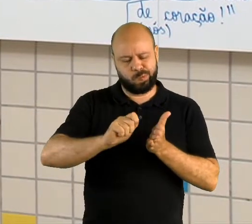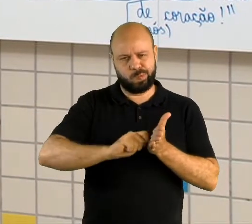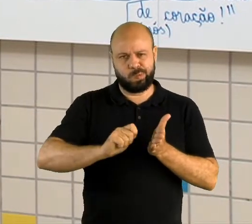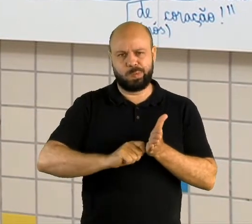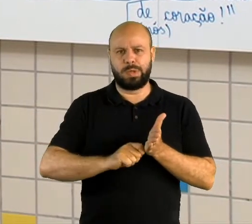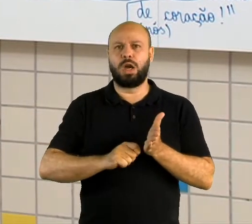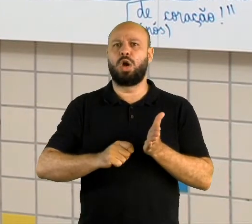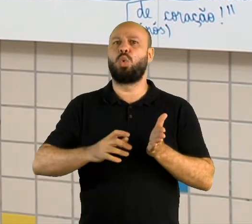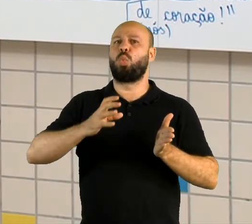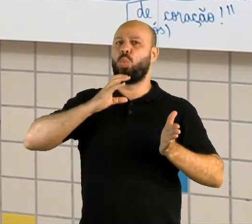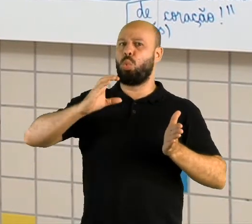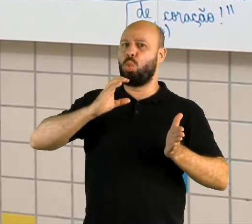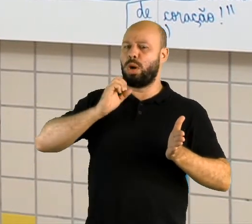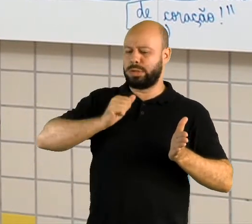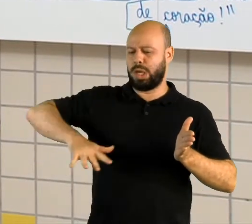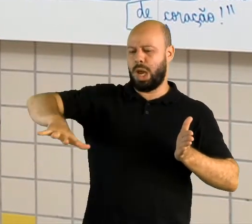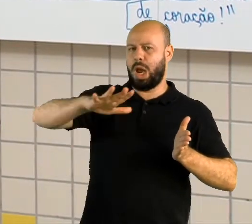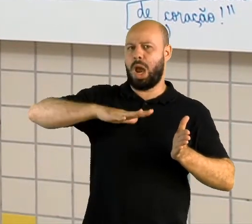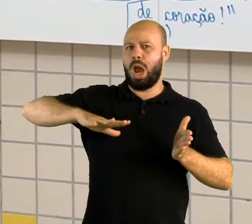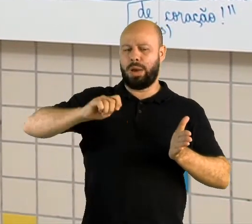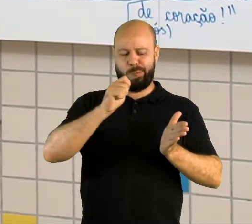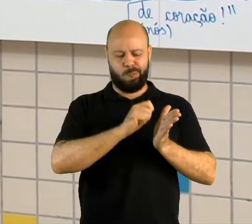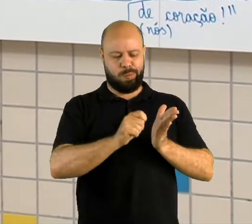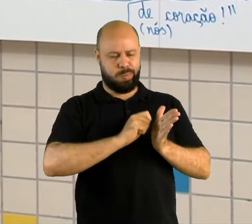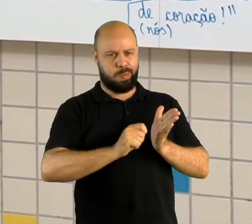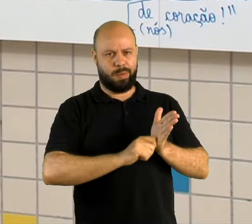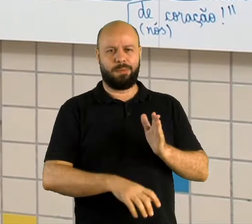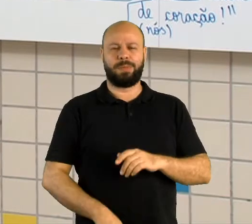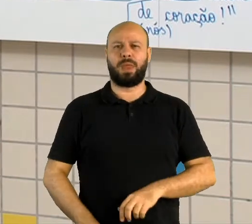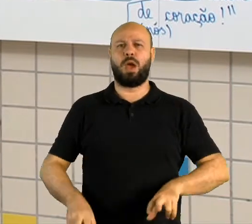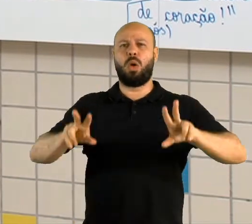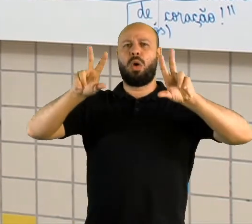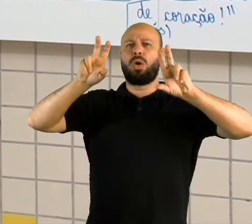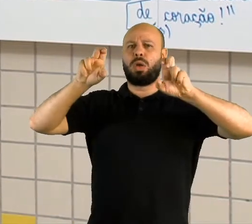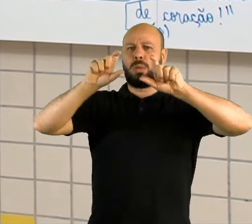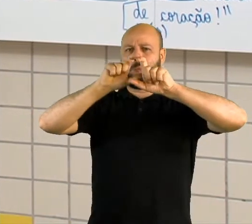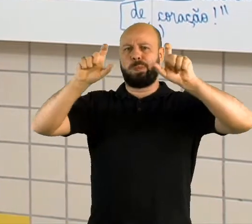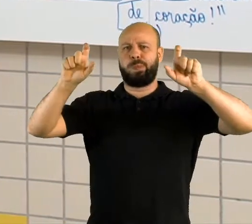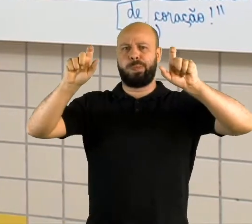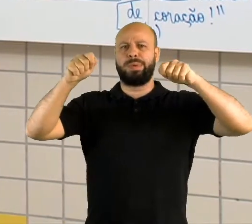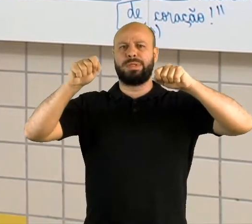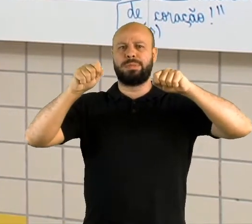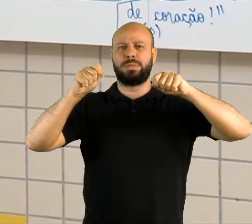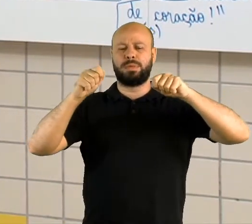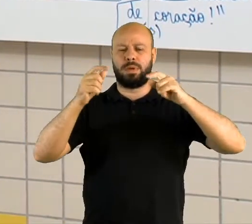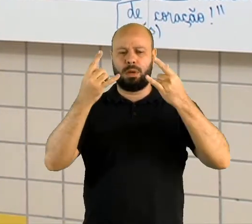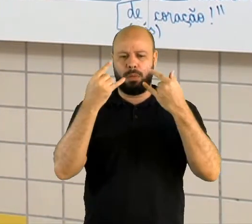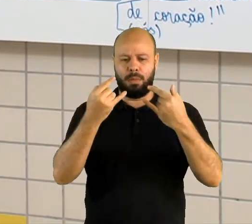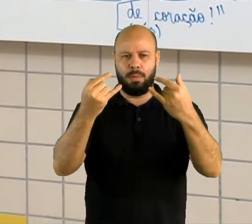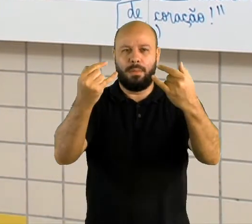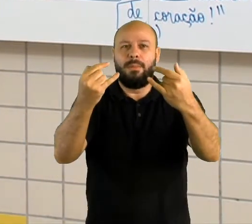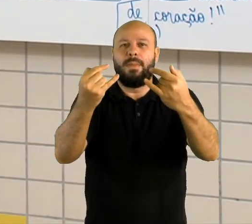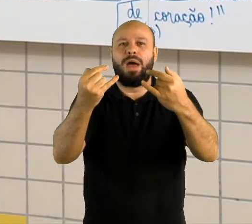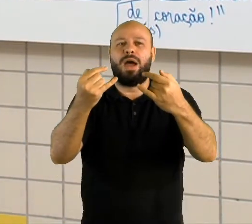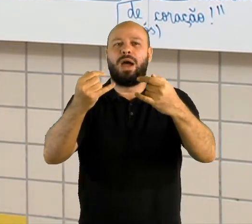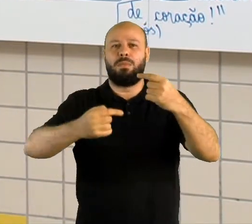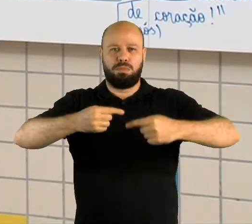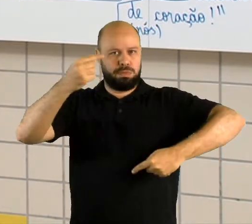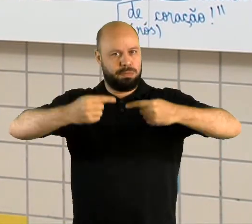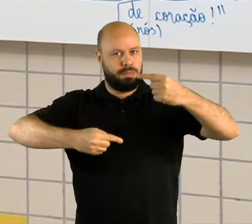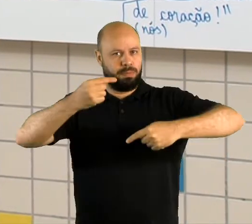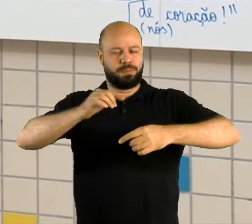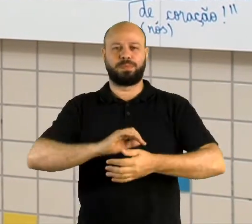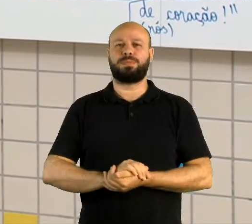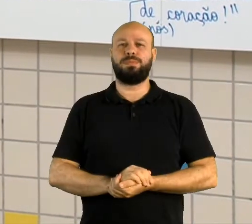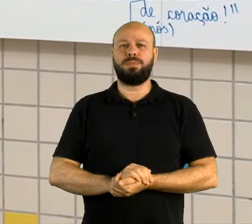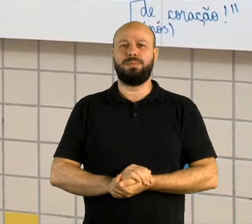de determinada área. O título ele tem que ser um título atrativo, polêmico, em que, como